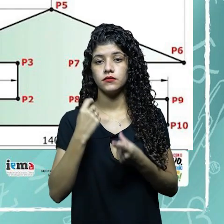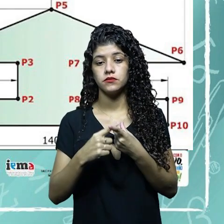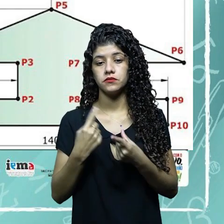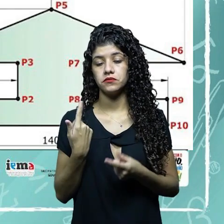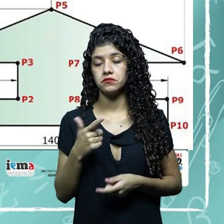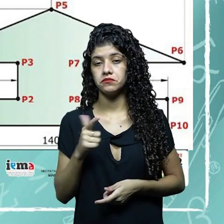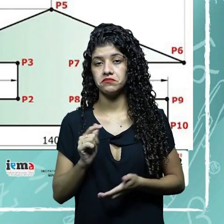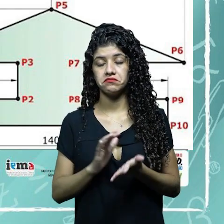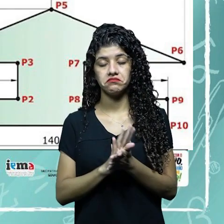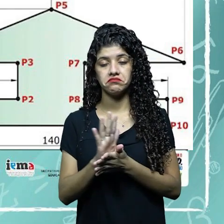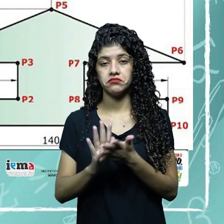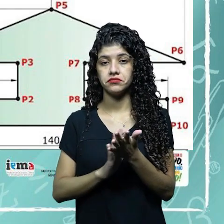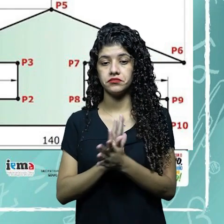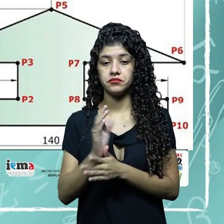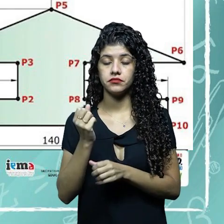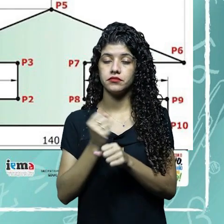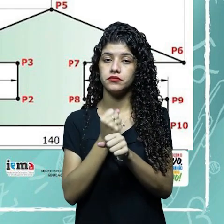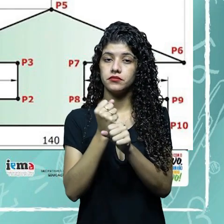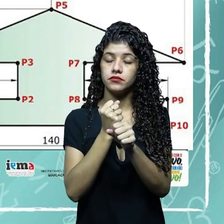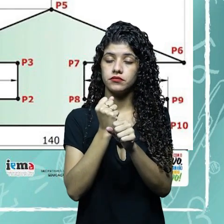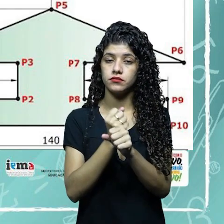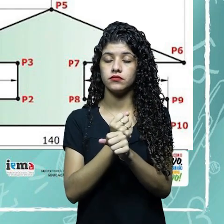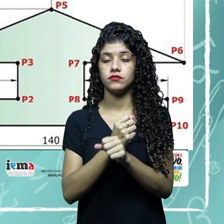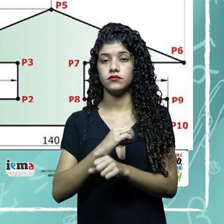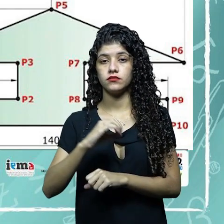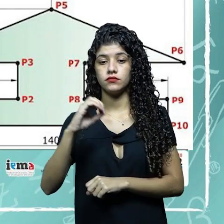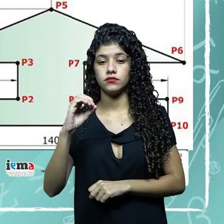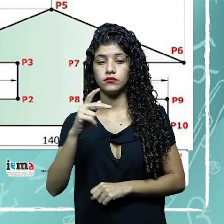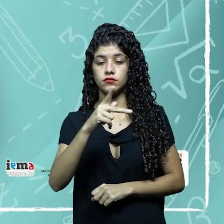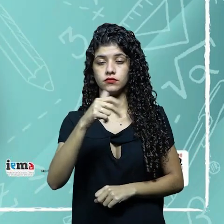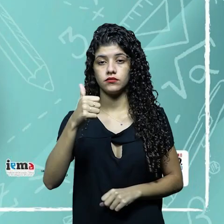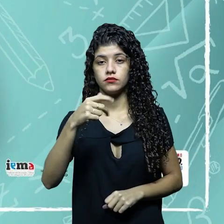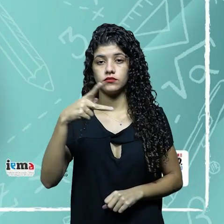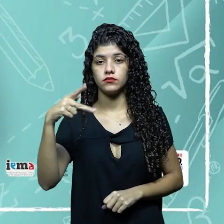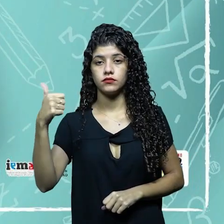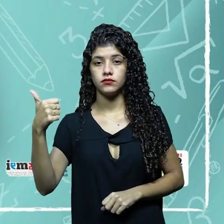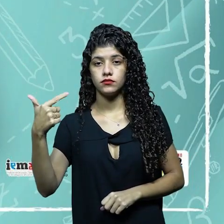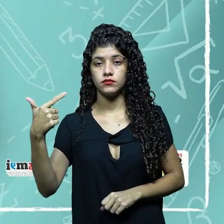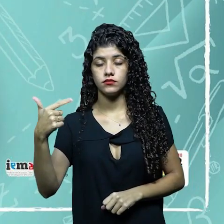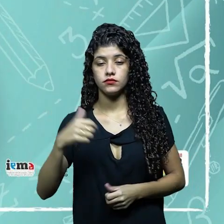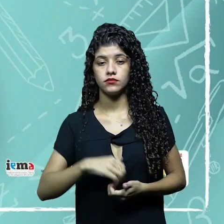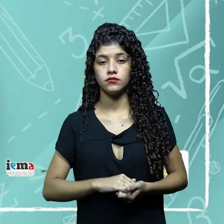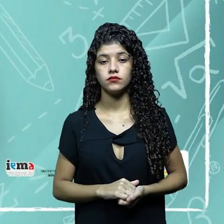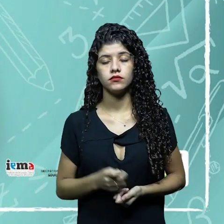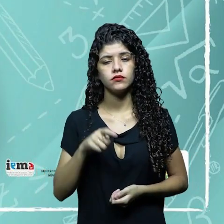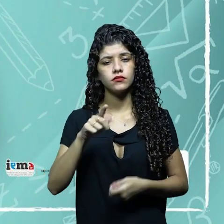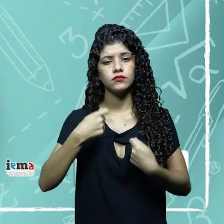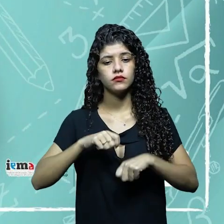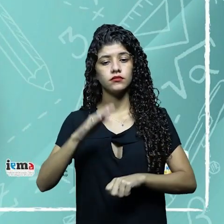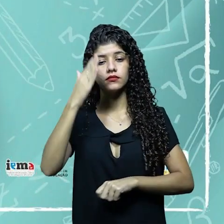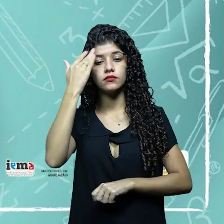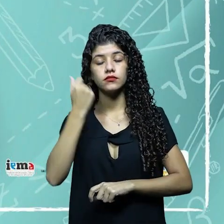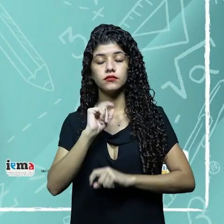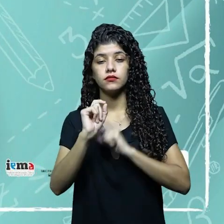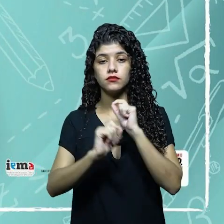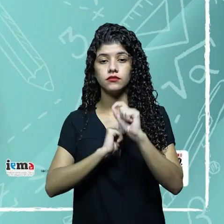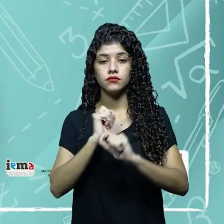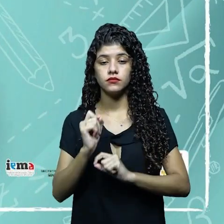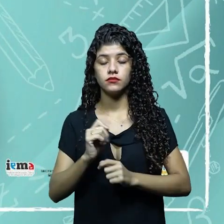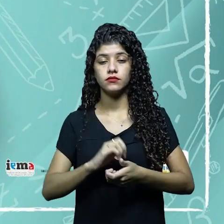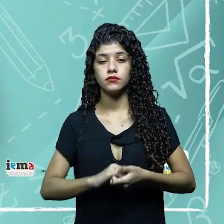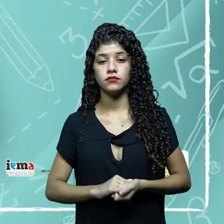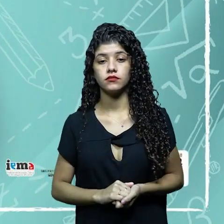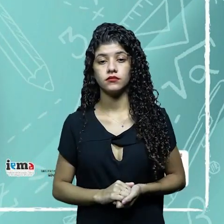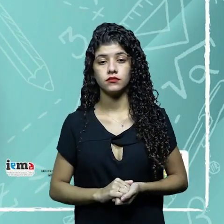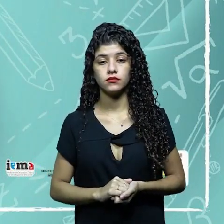eu estou construindo o ponto do P1 para o P2, ok? O que vocês precisam saber sobre coordenadas relativas é